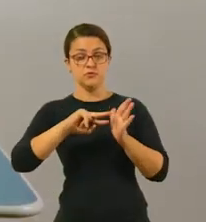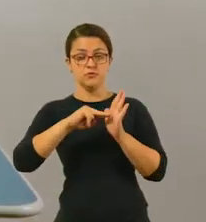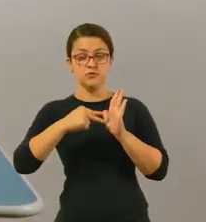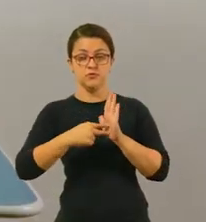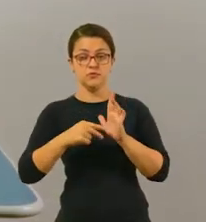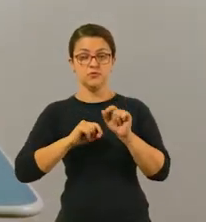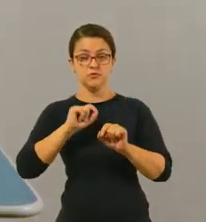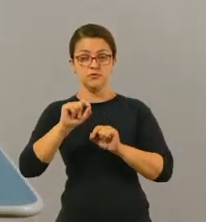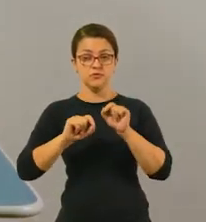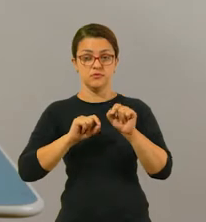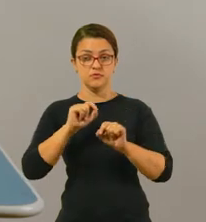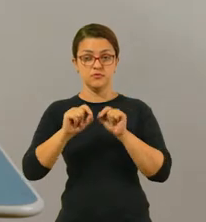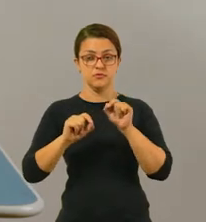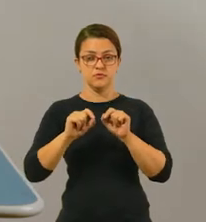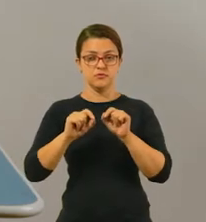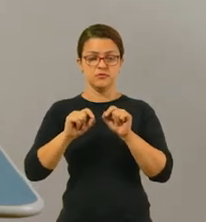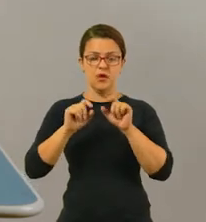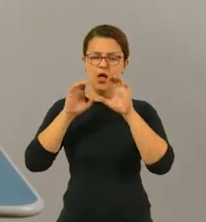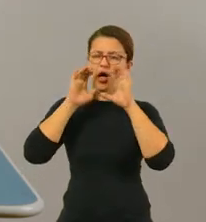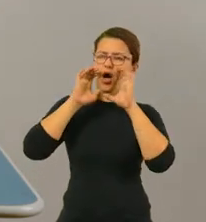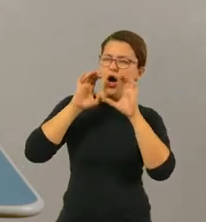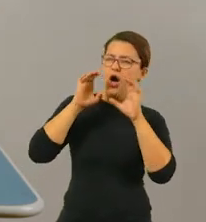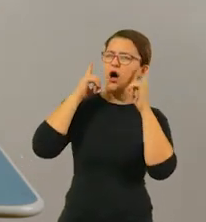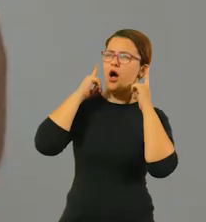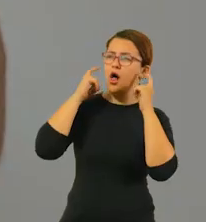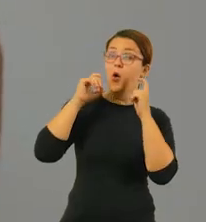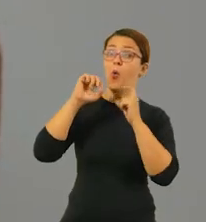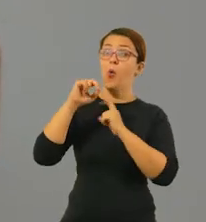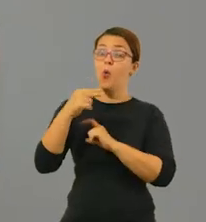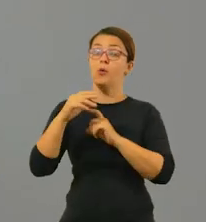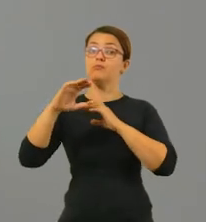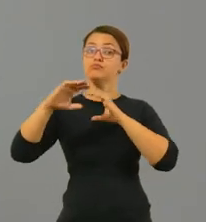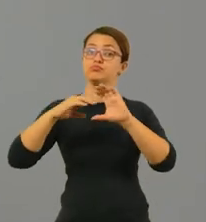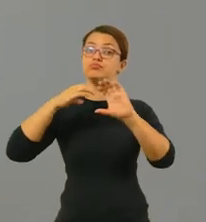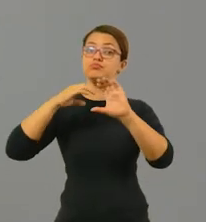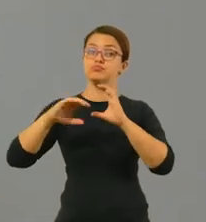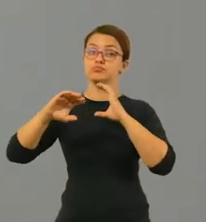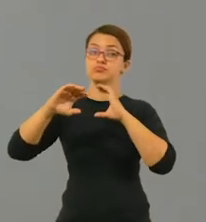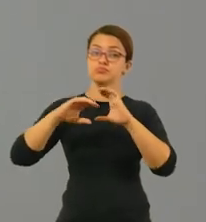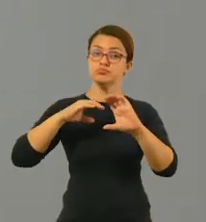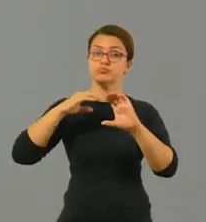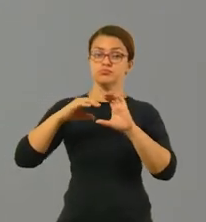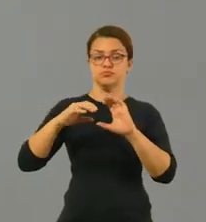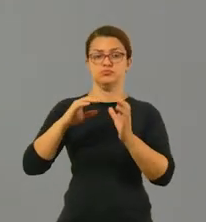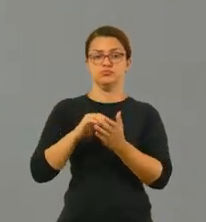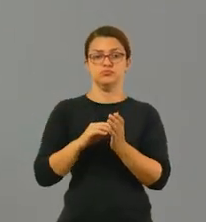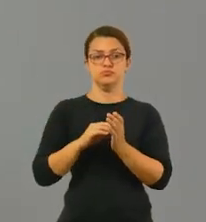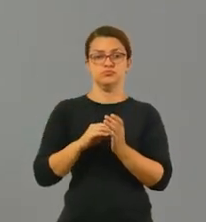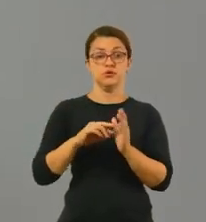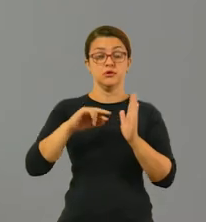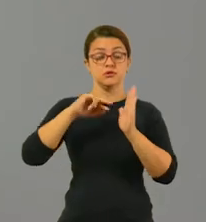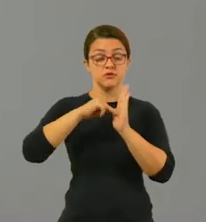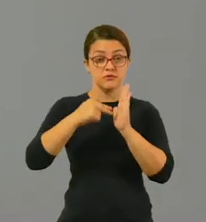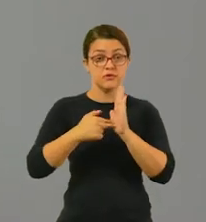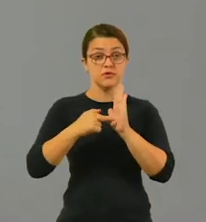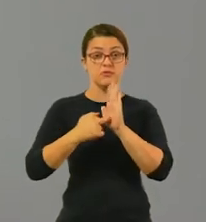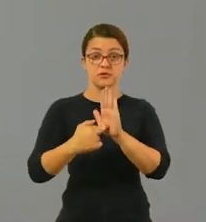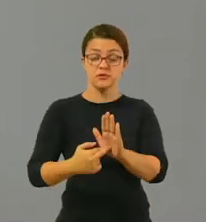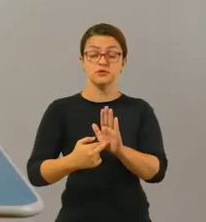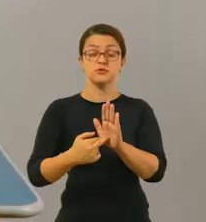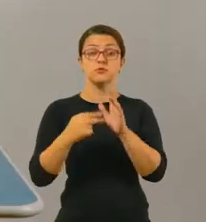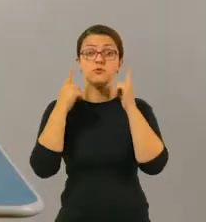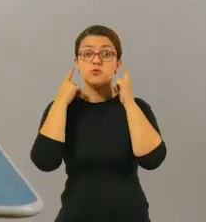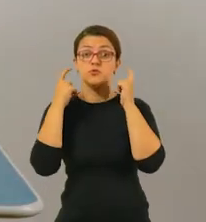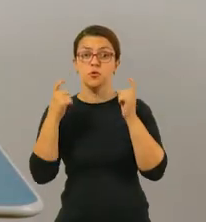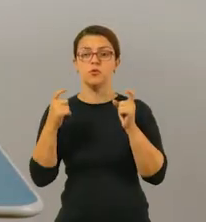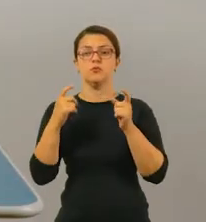Esse daqui é um emoji de alguém reproduzindo um som ou cantando. Então, a gente vai colocar emoji de som, ok?